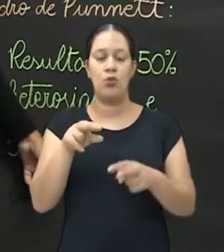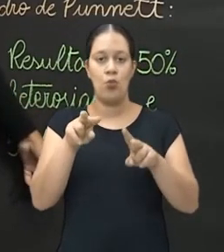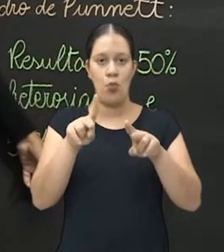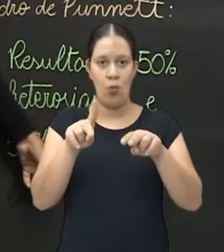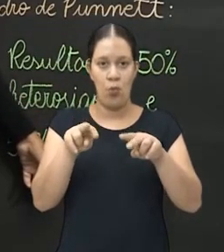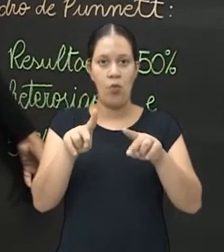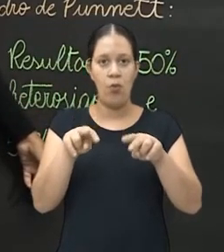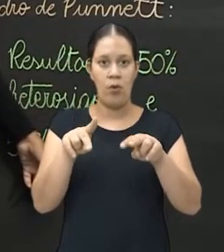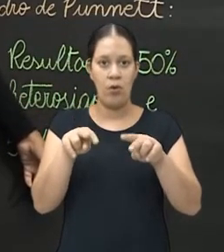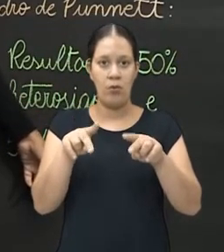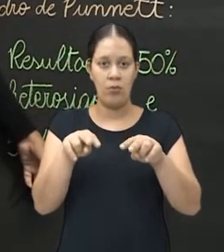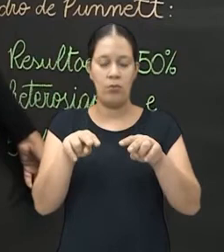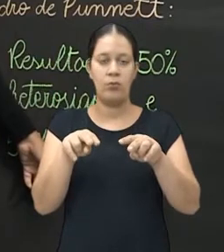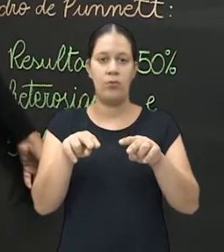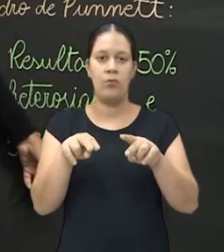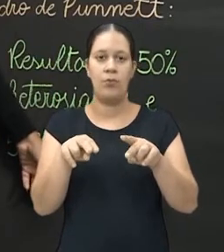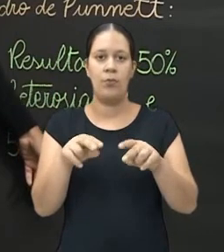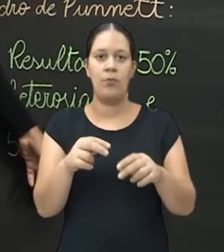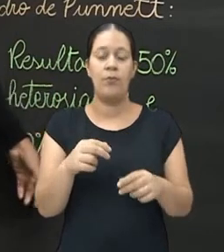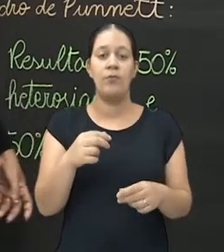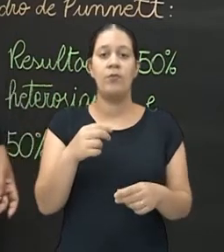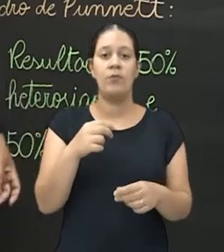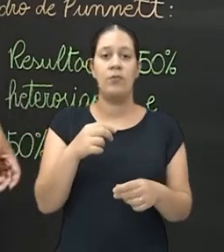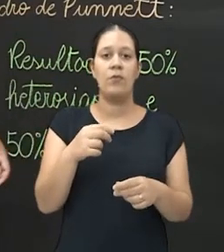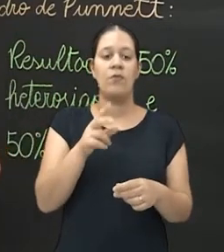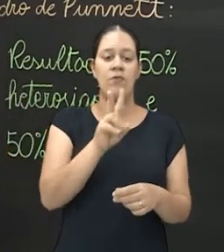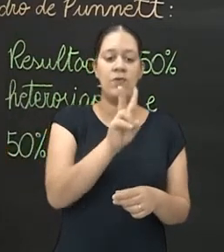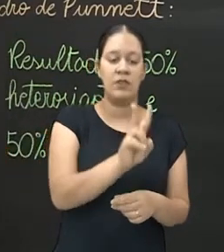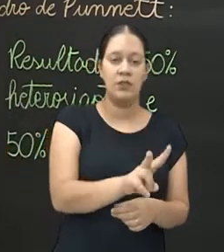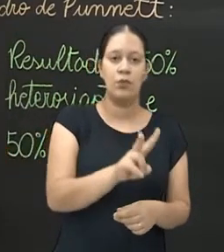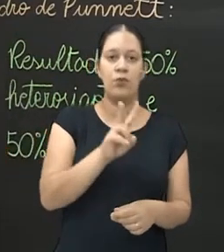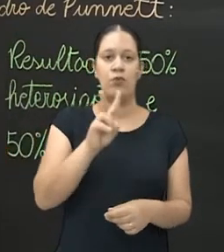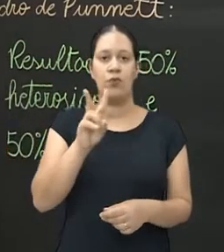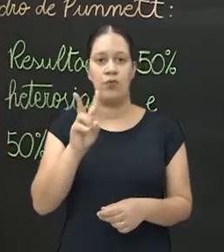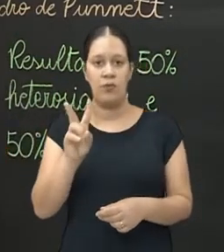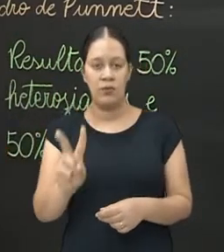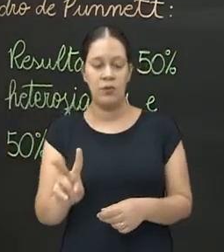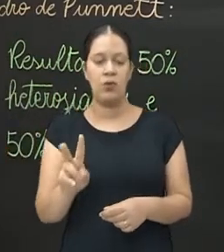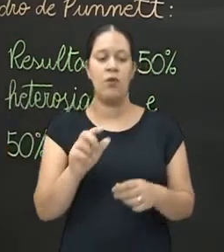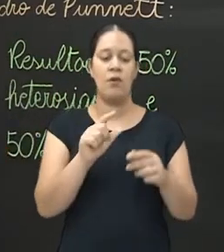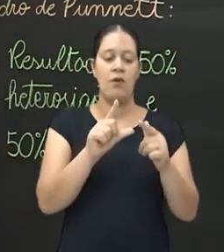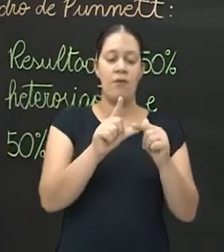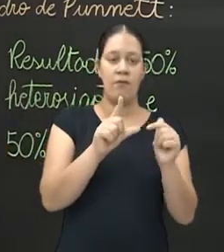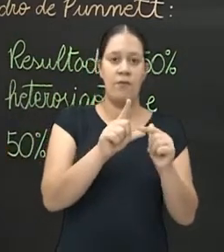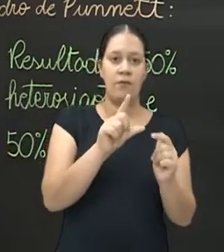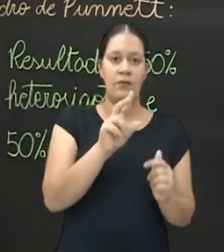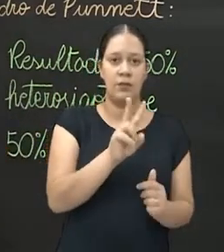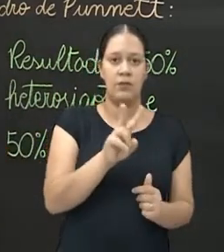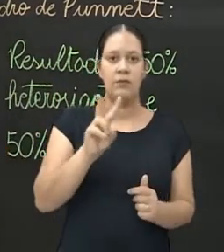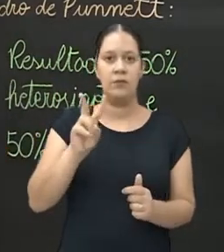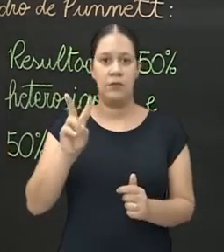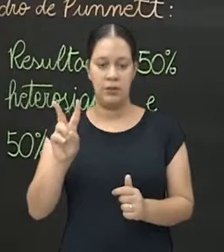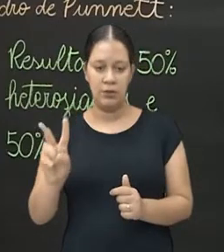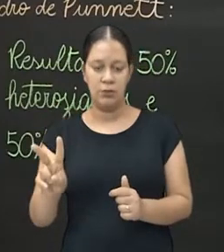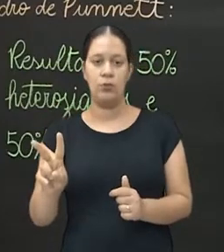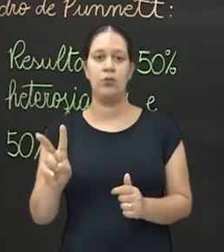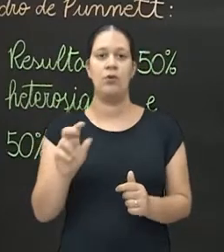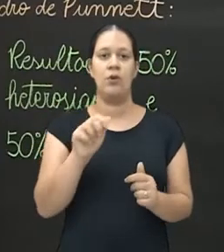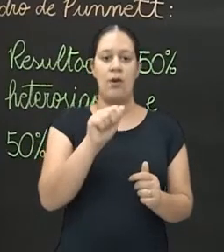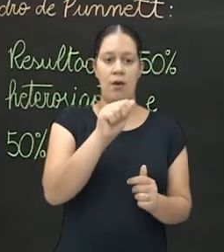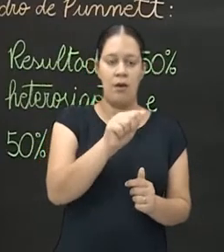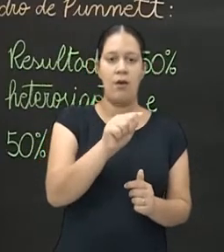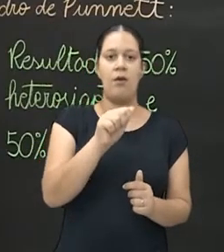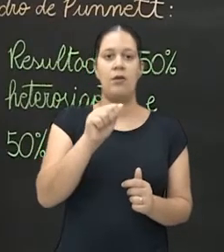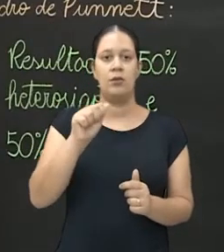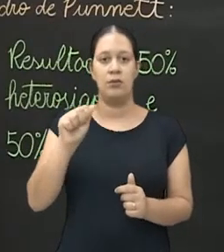está em homozigose, eles são homozigotos. Vzão com Vzão, Vzinho com Vzinho, Azão com Azão, Azinho com